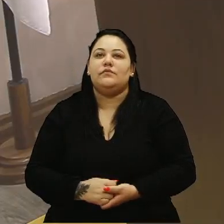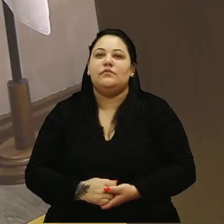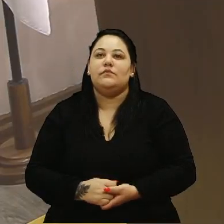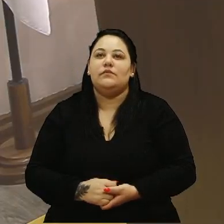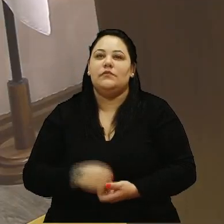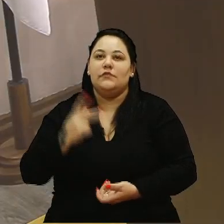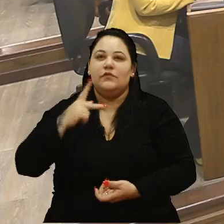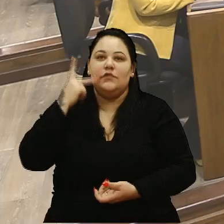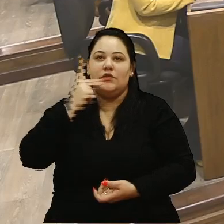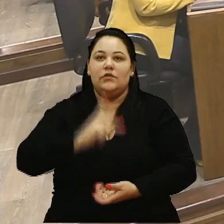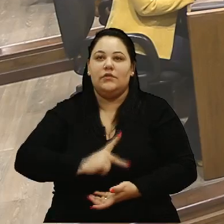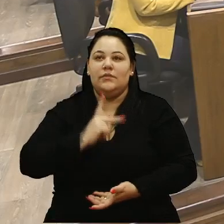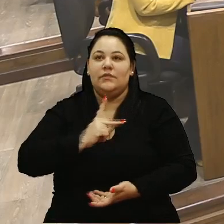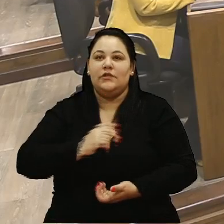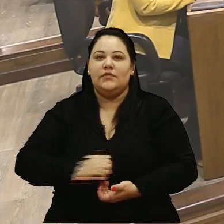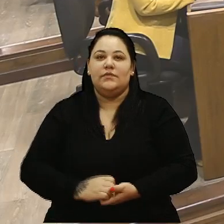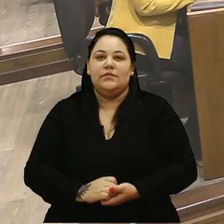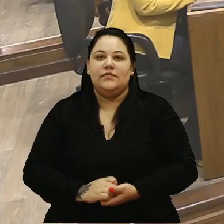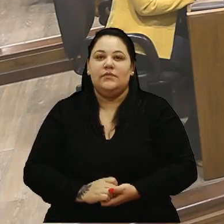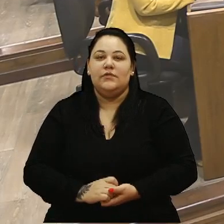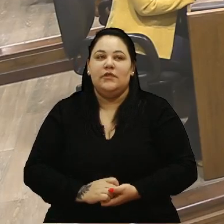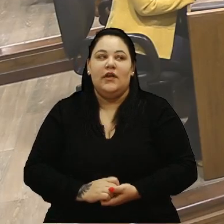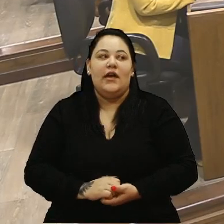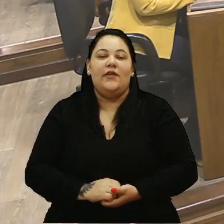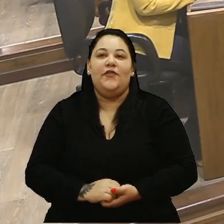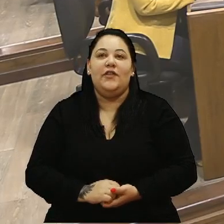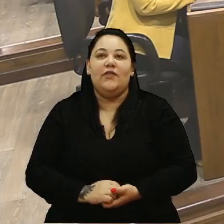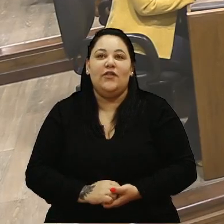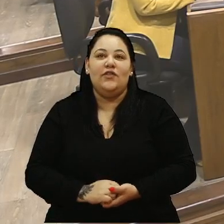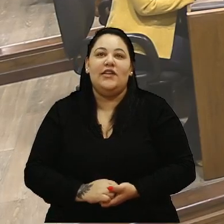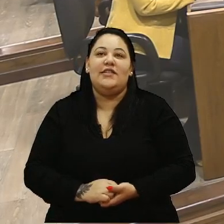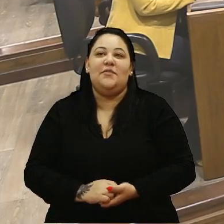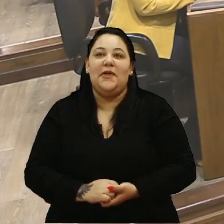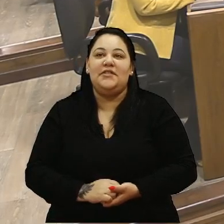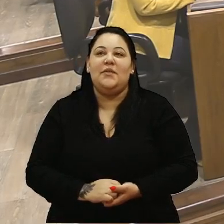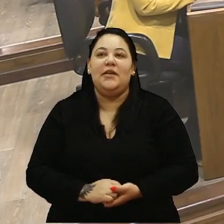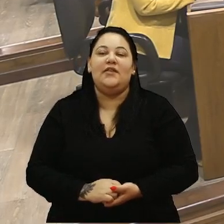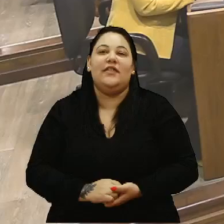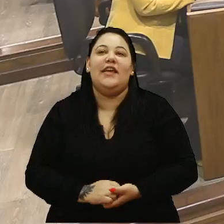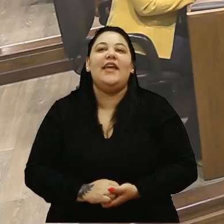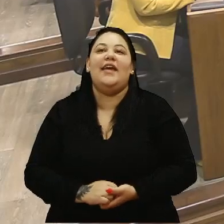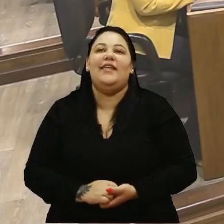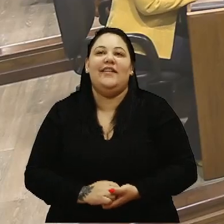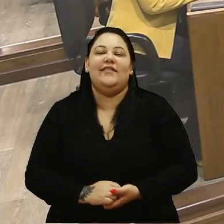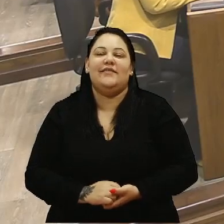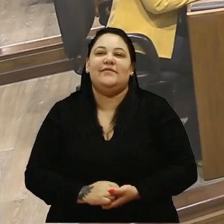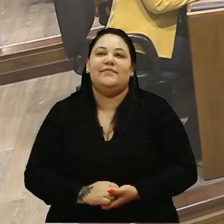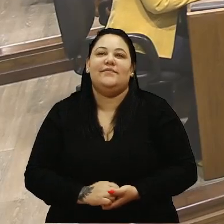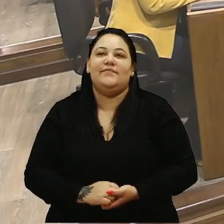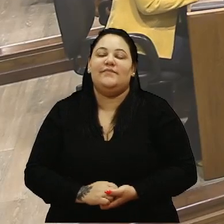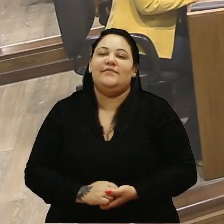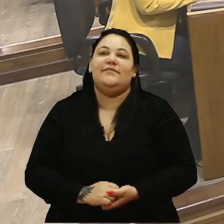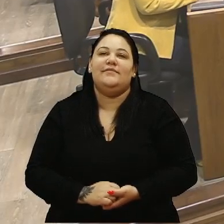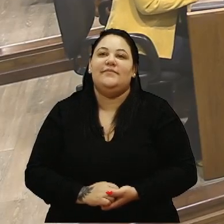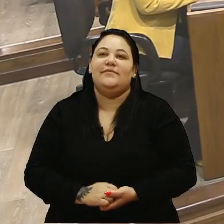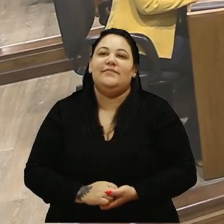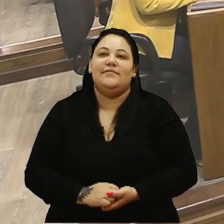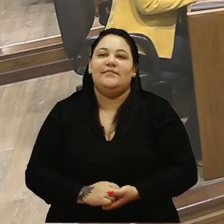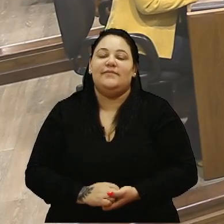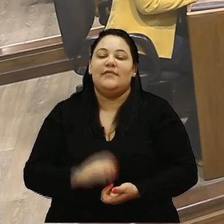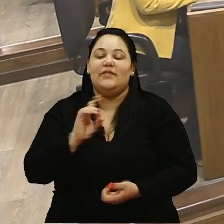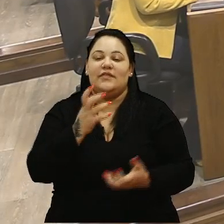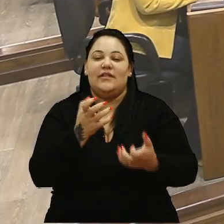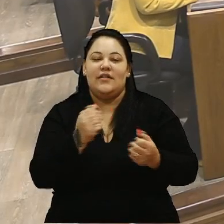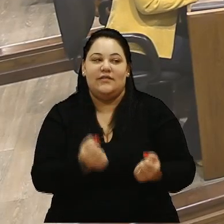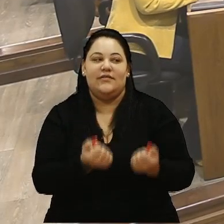Pedro. Obrigado pela gentileza, vereador Cláudio Libardi. Eu só quero lhe dar os parabéns pela